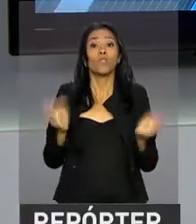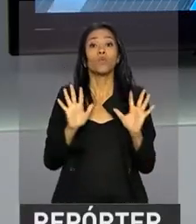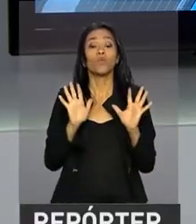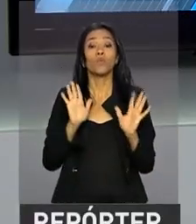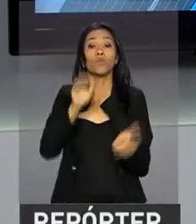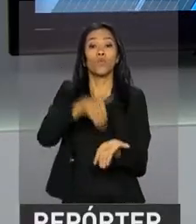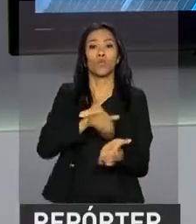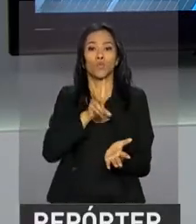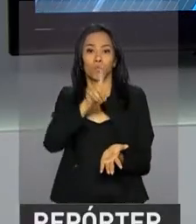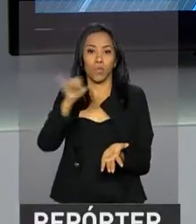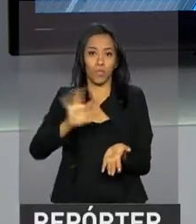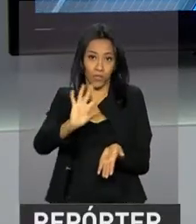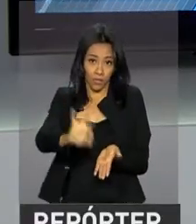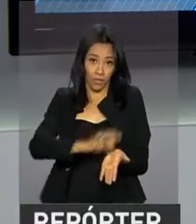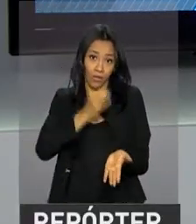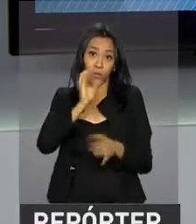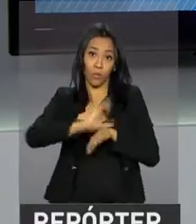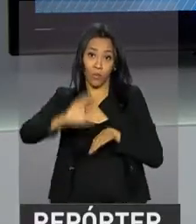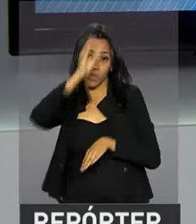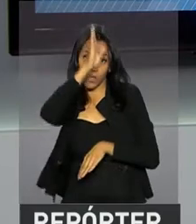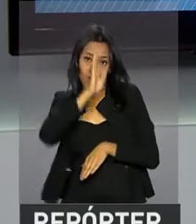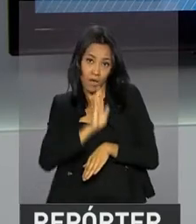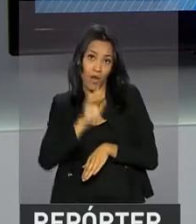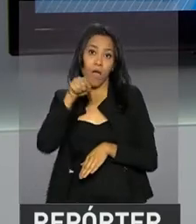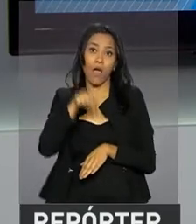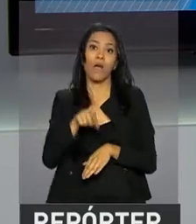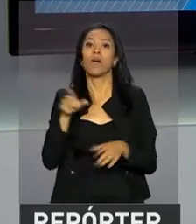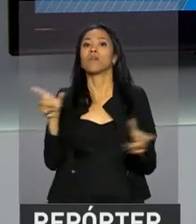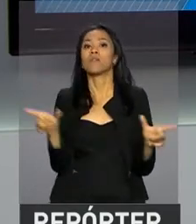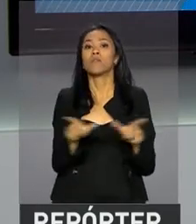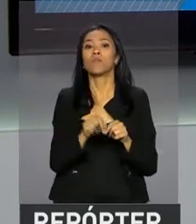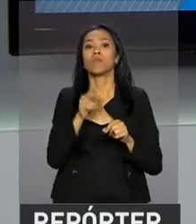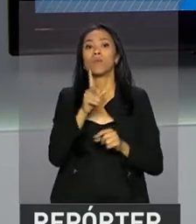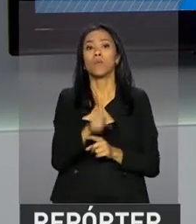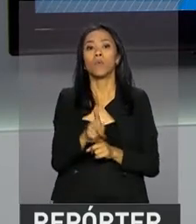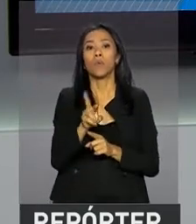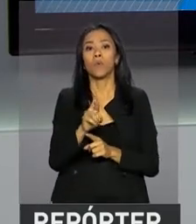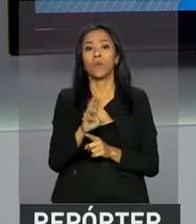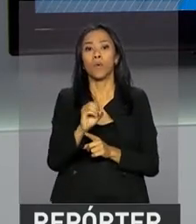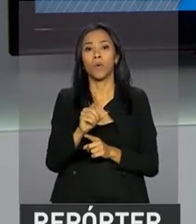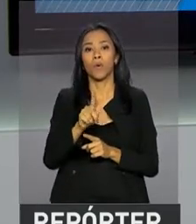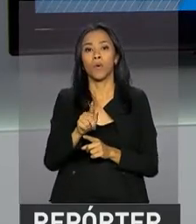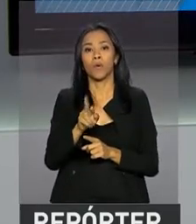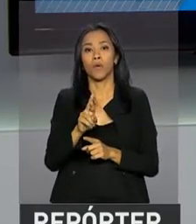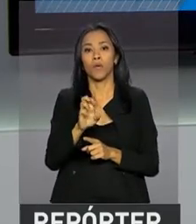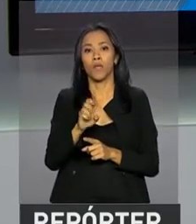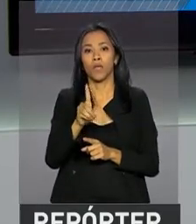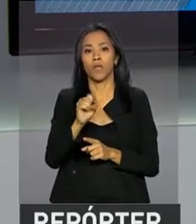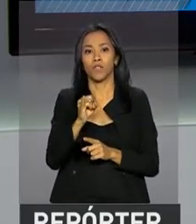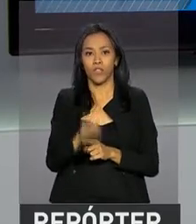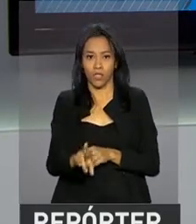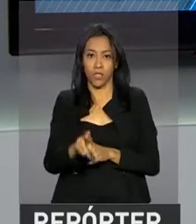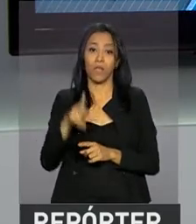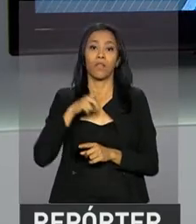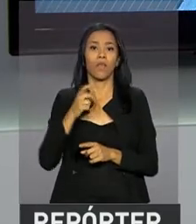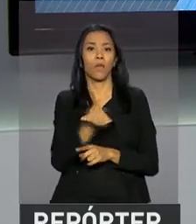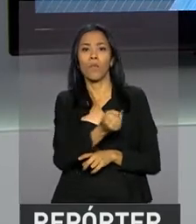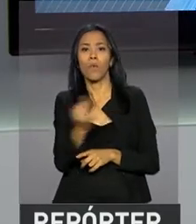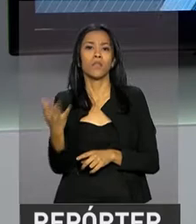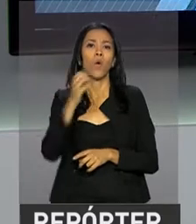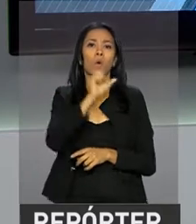para se inscrever para os cursos gratuitos de qualificação profissional do plano progredir nesta etapa serão ofertadas cerca de